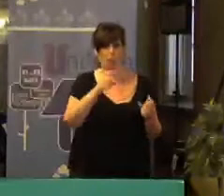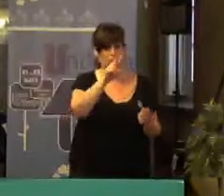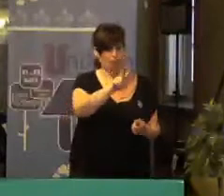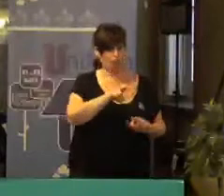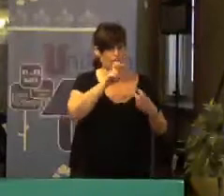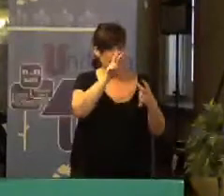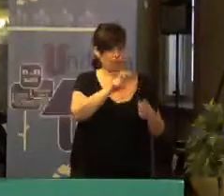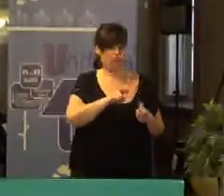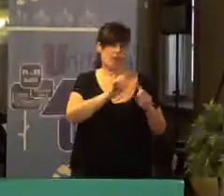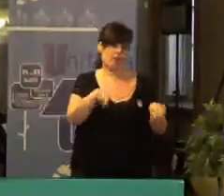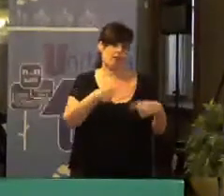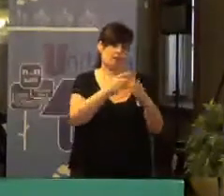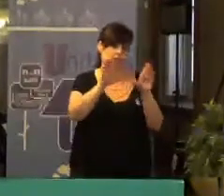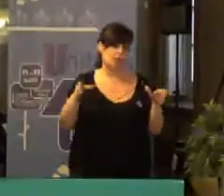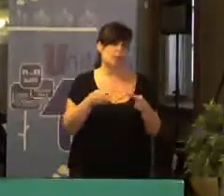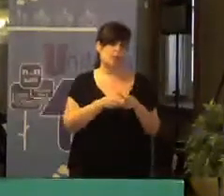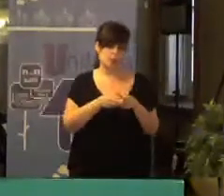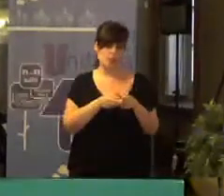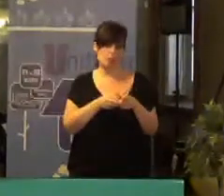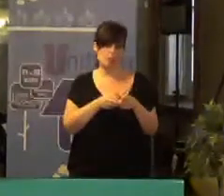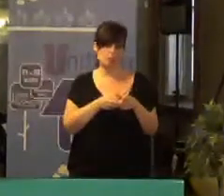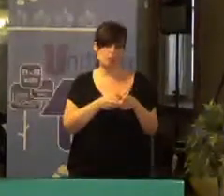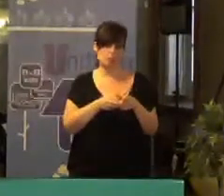Finanças, o Eurogrupo, o Primeiro-Ministro, todo aquele